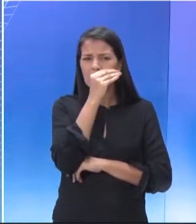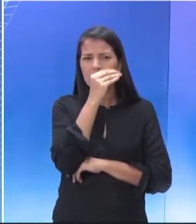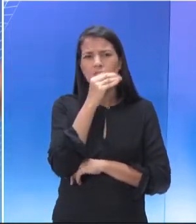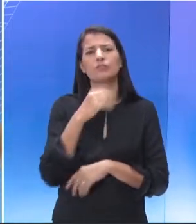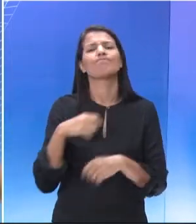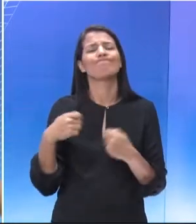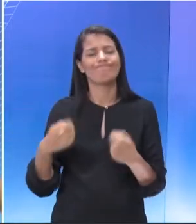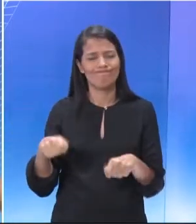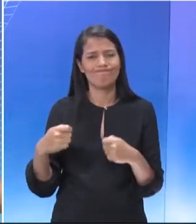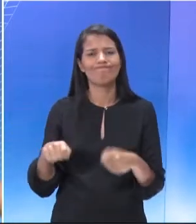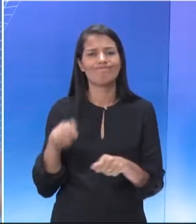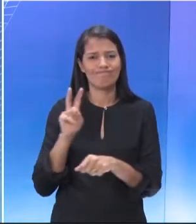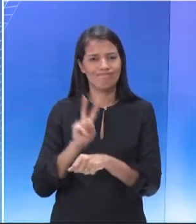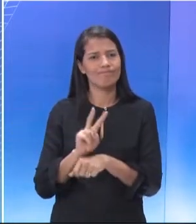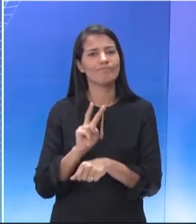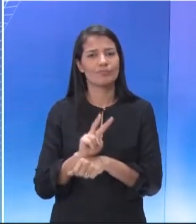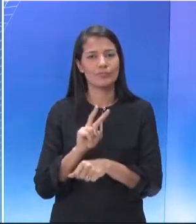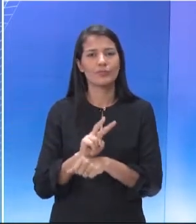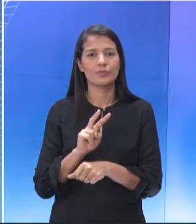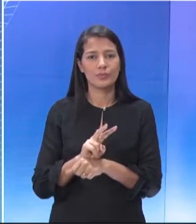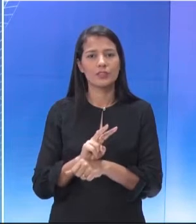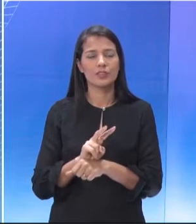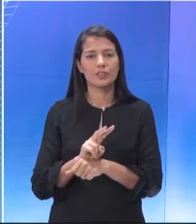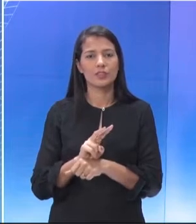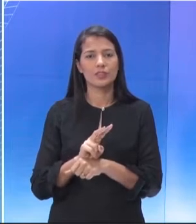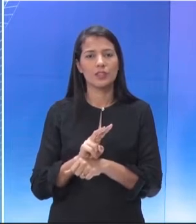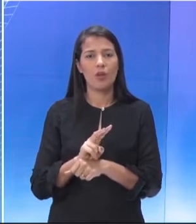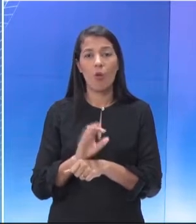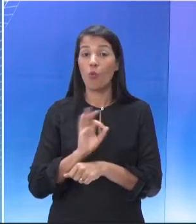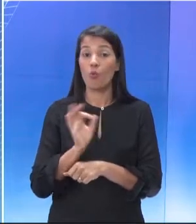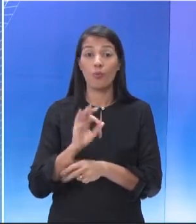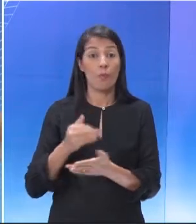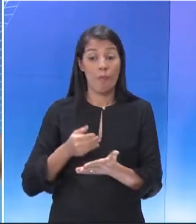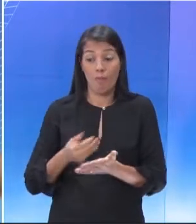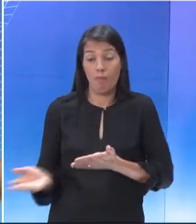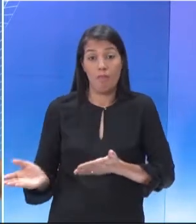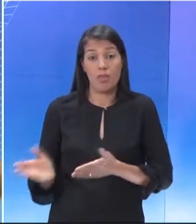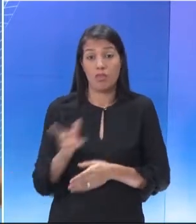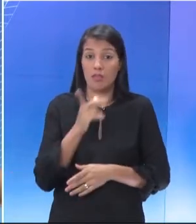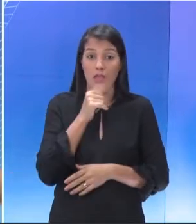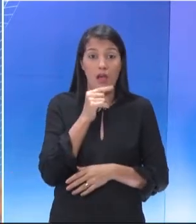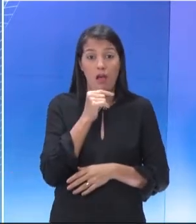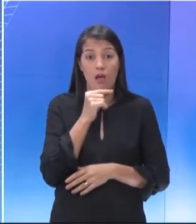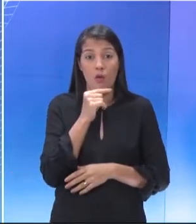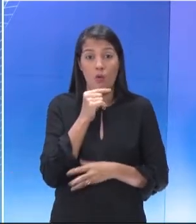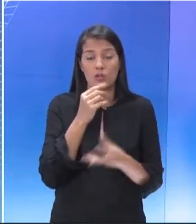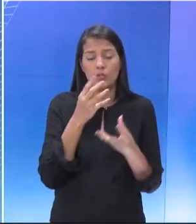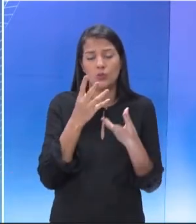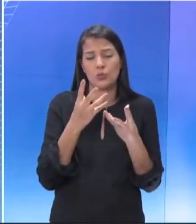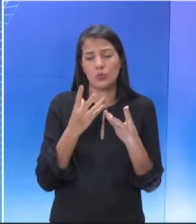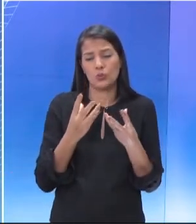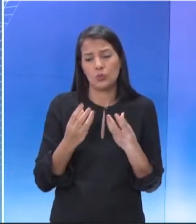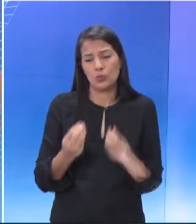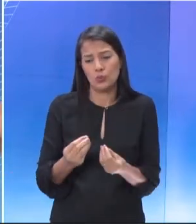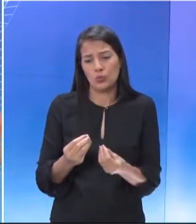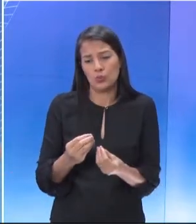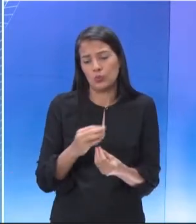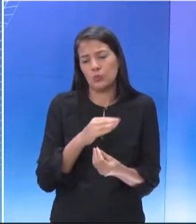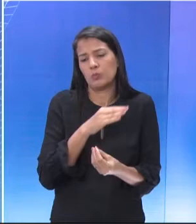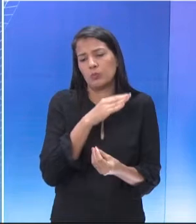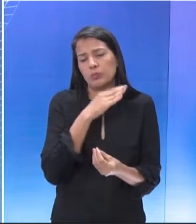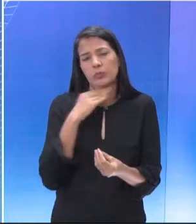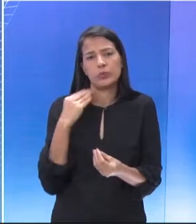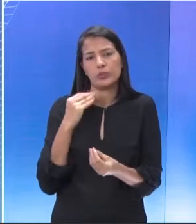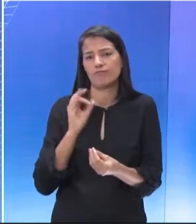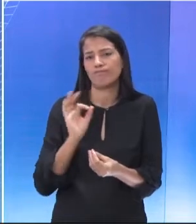proteção para essas folhas, iria acontecer a perda excessiva de água. Mas quando a gente pensa nas plantas da floresta amazônica, que é uma floresta